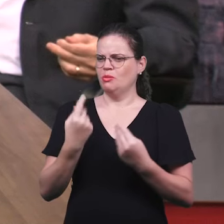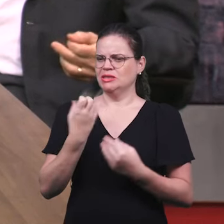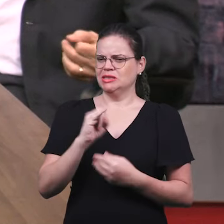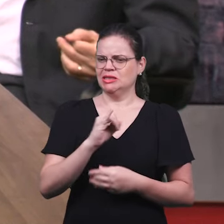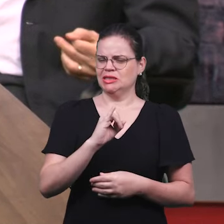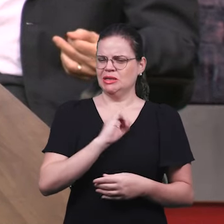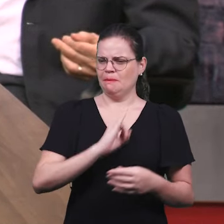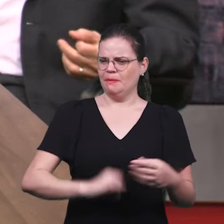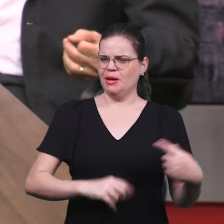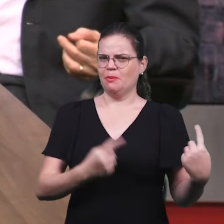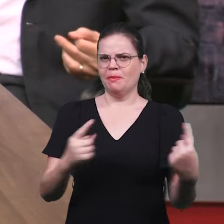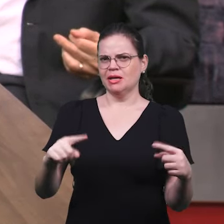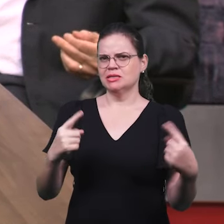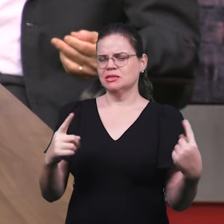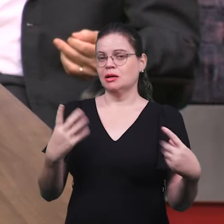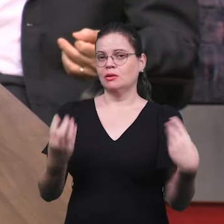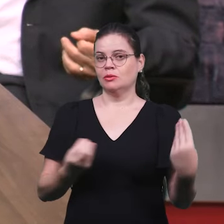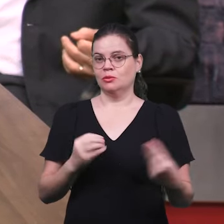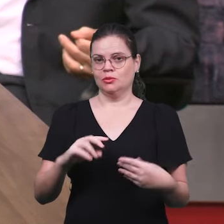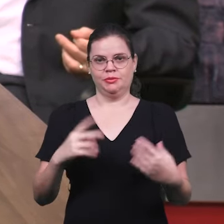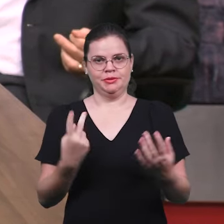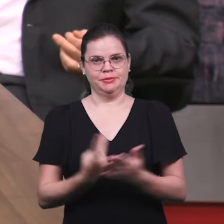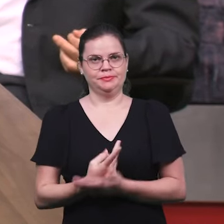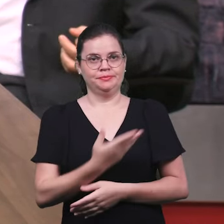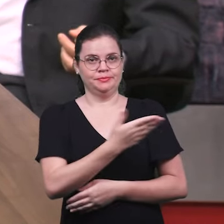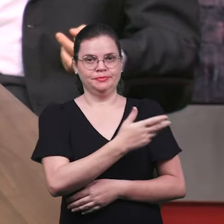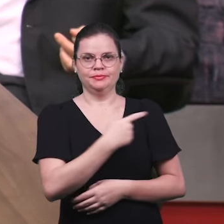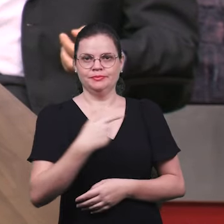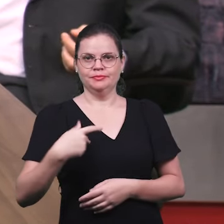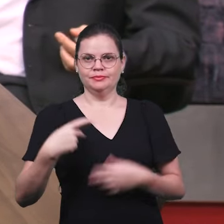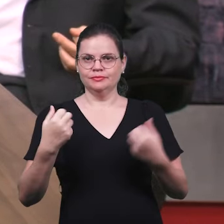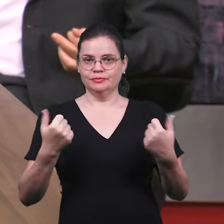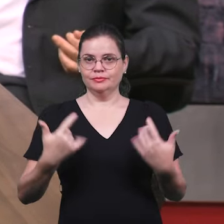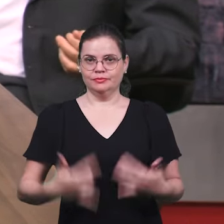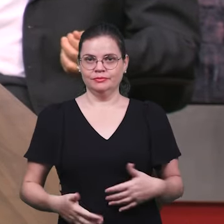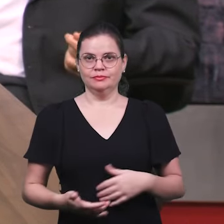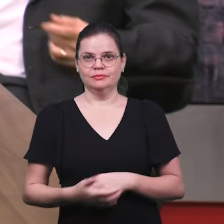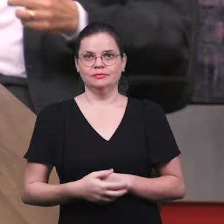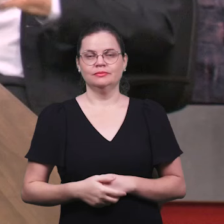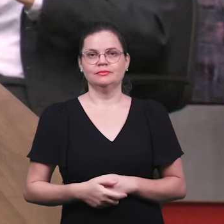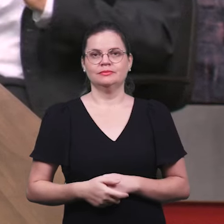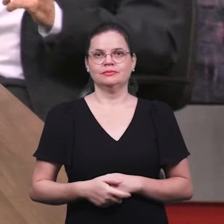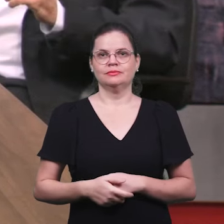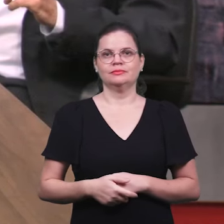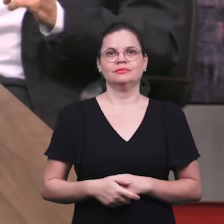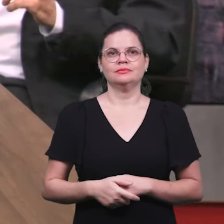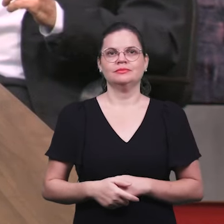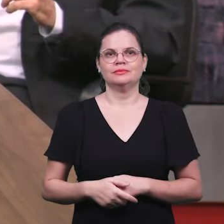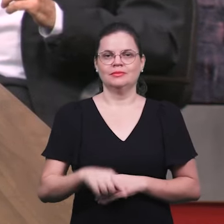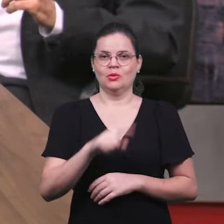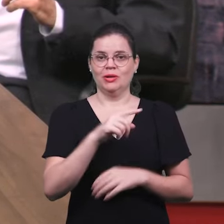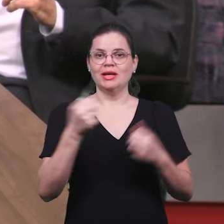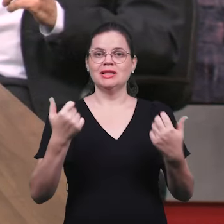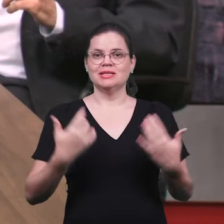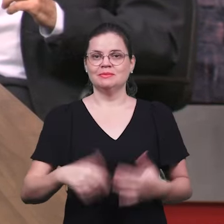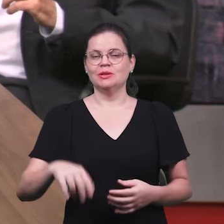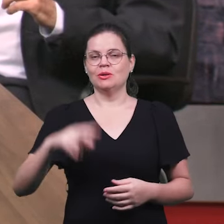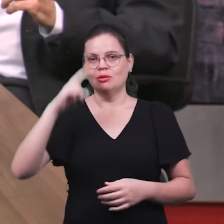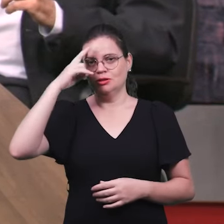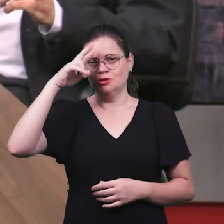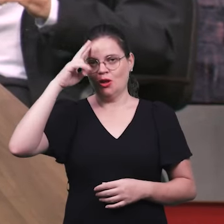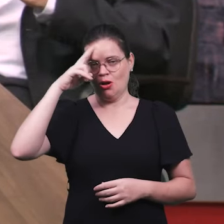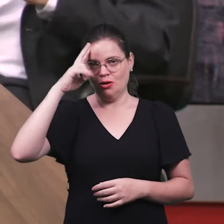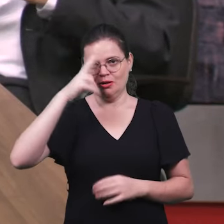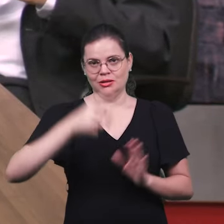Aí, na palavra aqui do pastor Serlon, ele respondeu isso, mas não respondeu diretamente. Ele